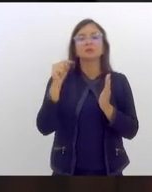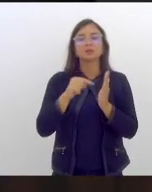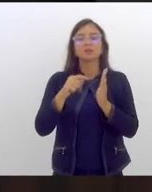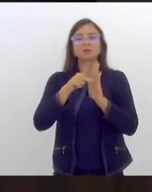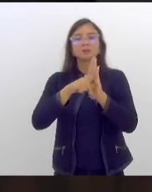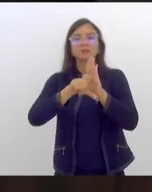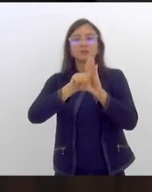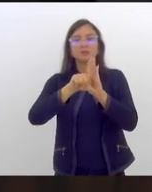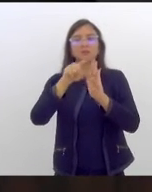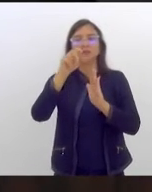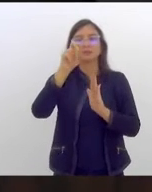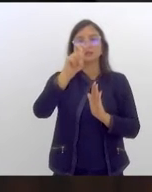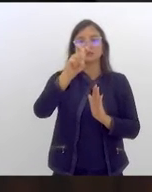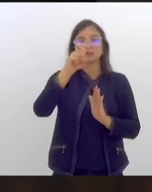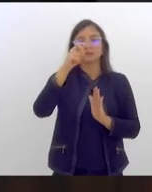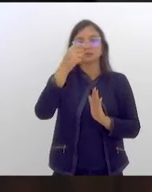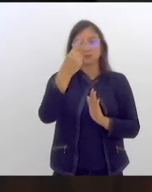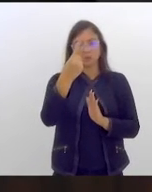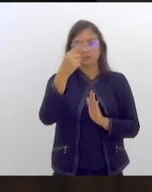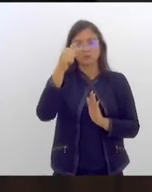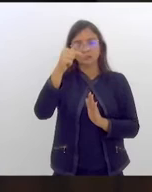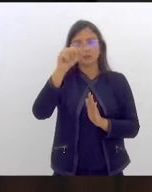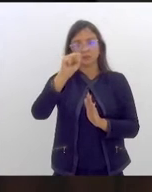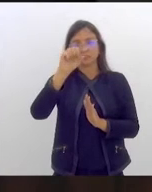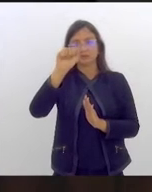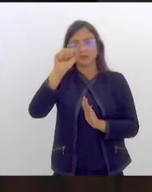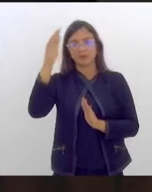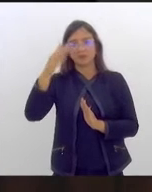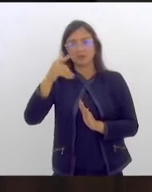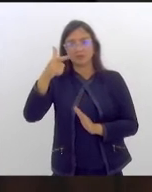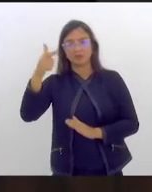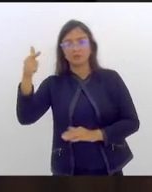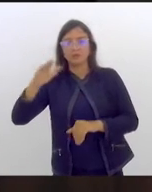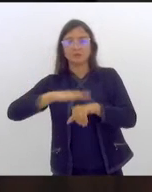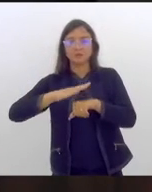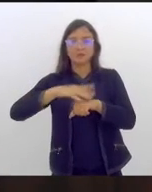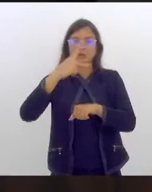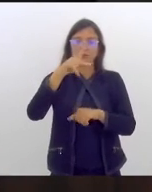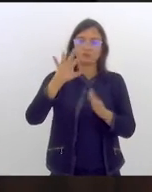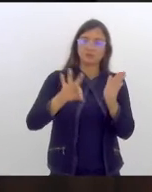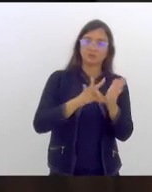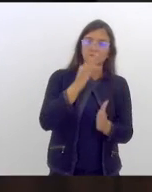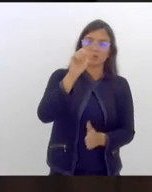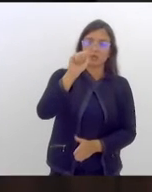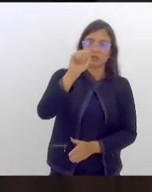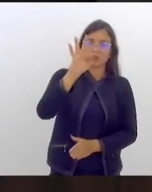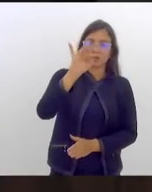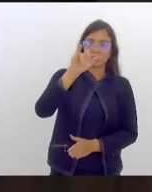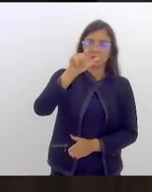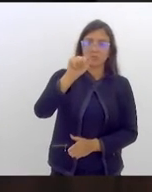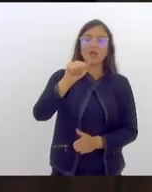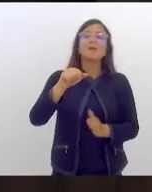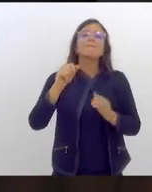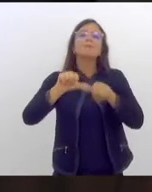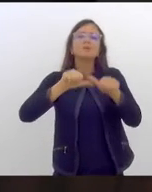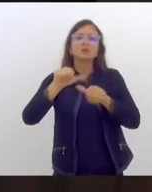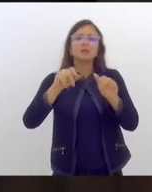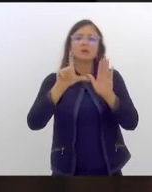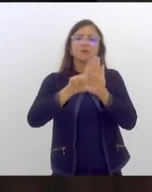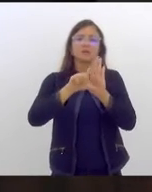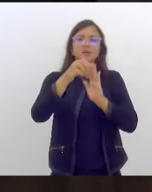5178 a de 2021 de autoria Deputado Átila Nunes que altera a lei